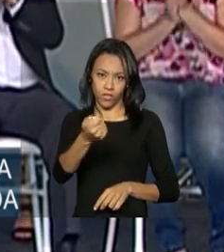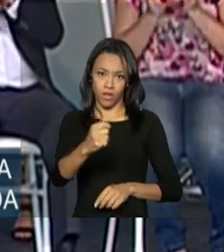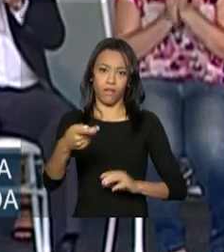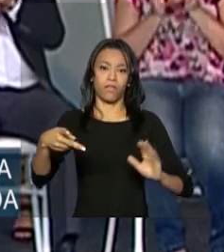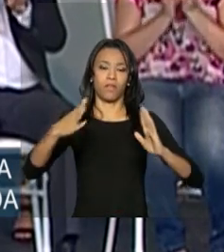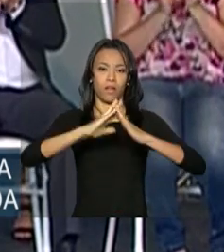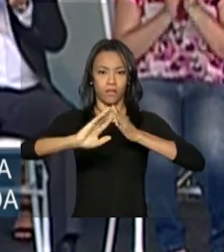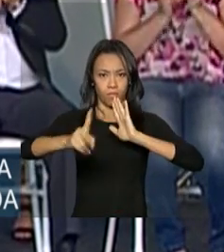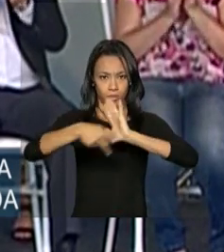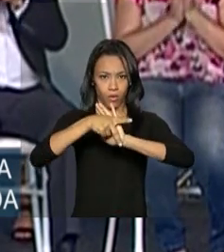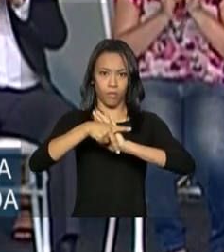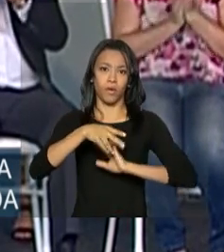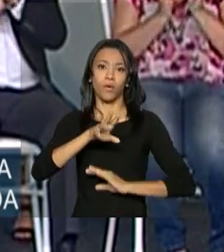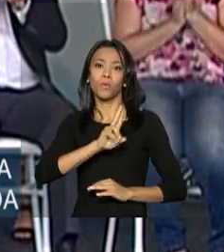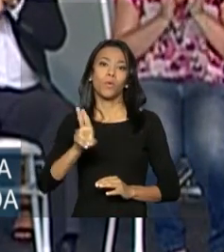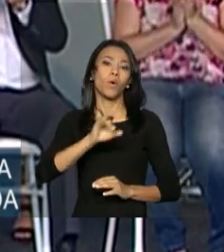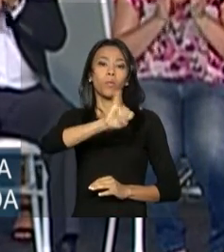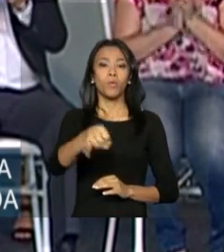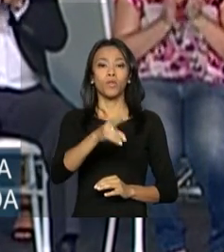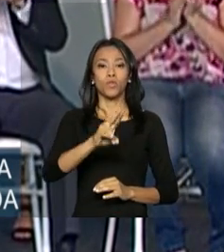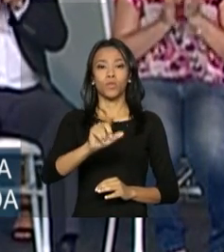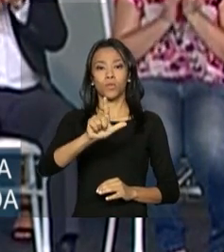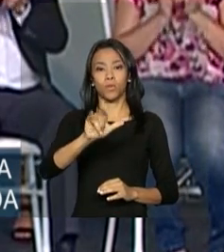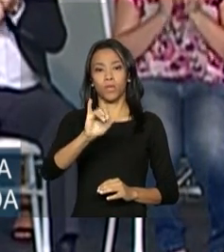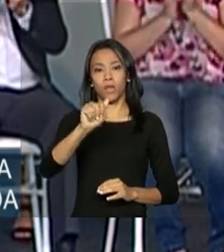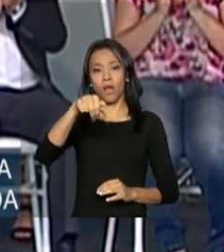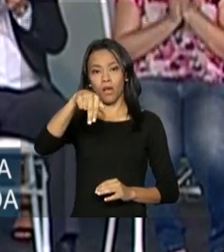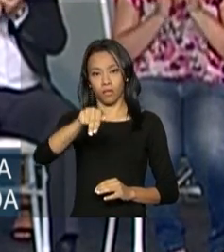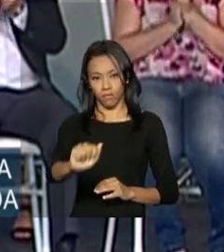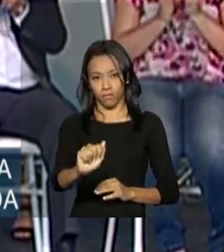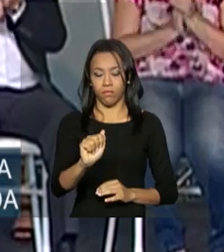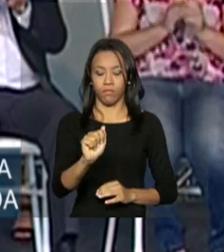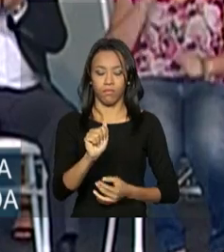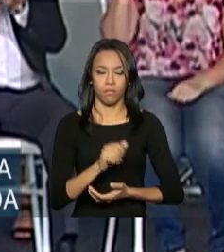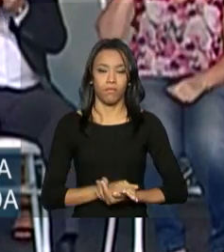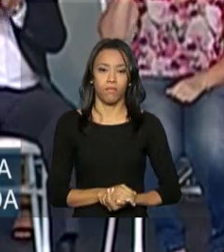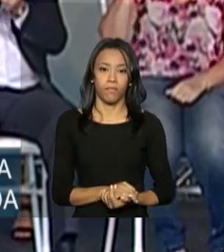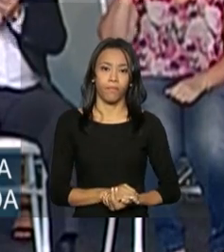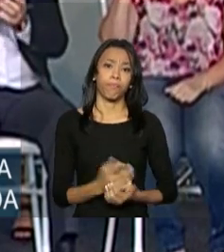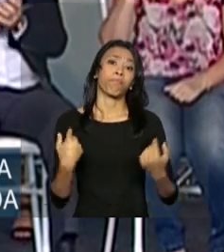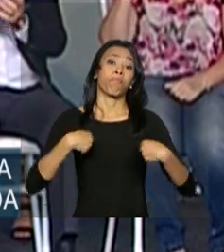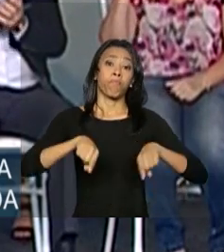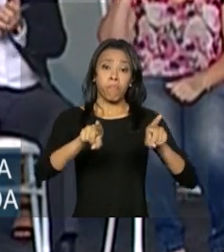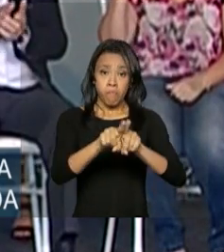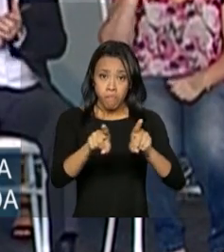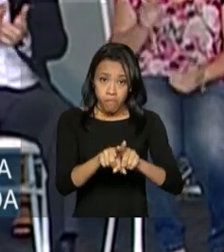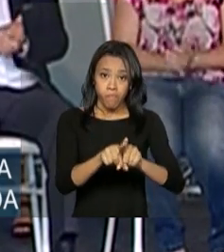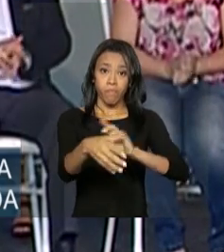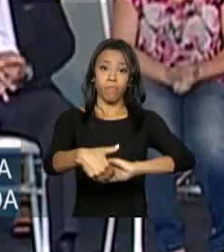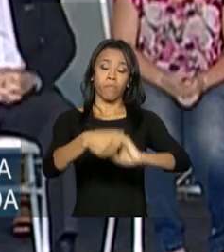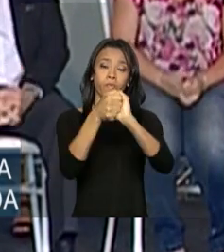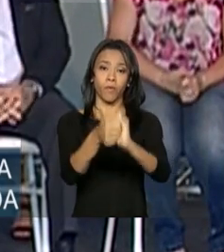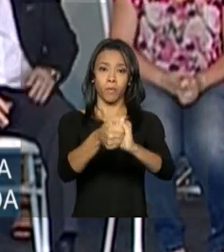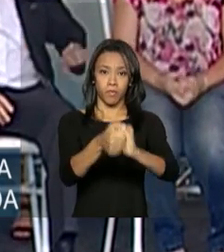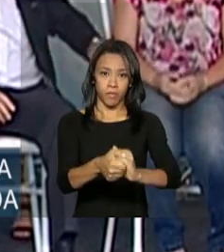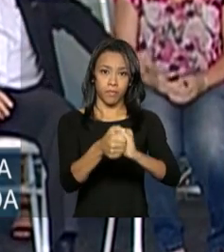casa própria, a Juliana Cristina Narciso. Queria cumprimentar também,